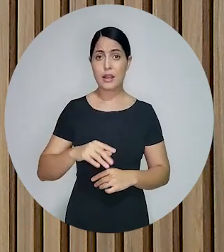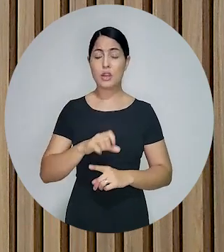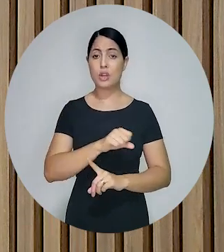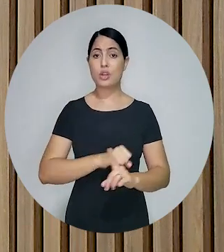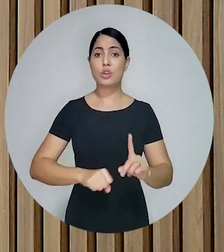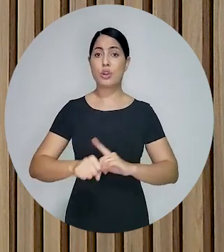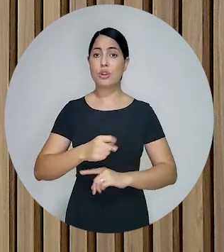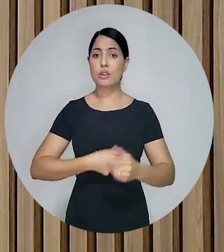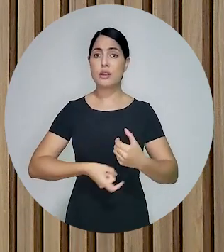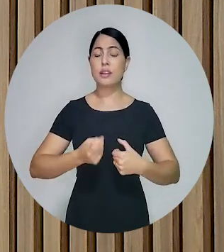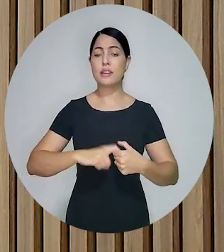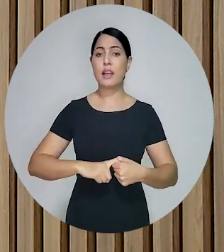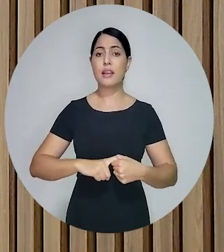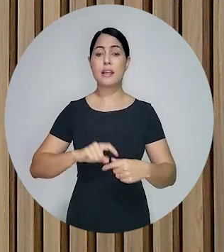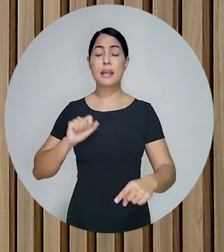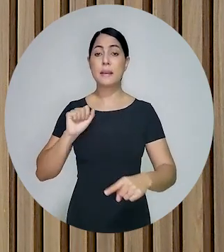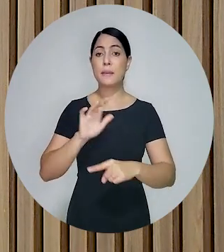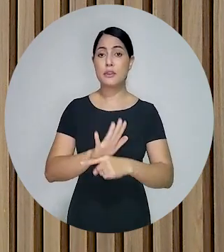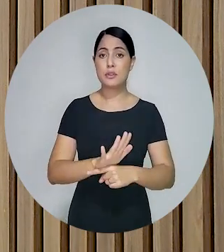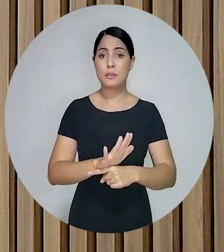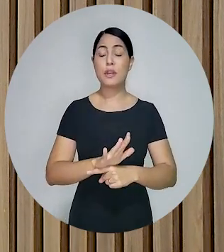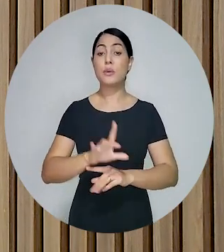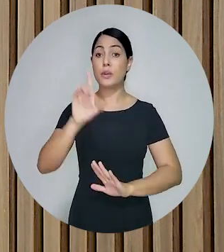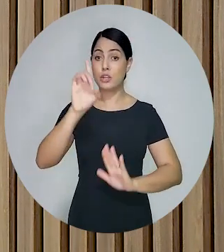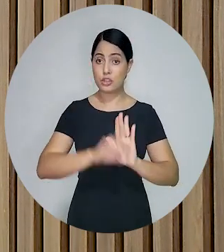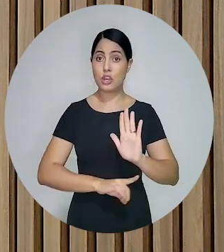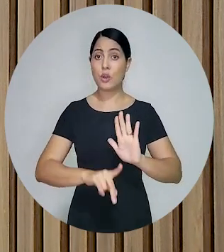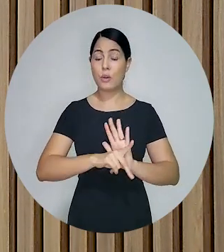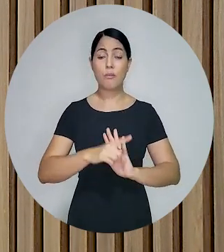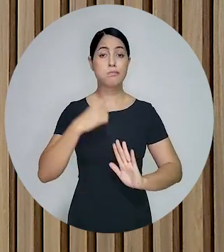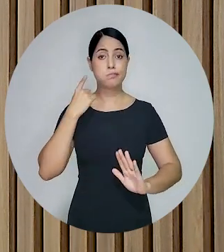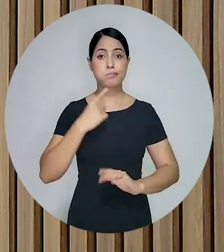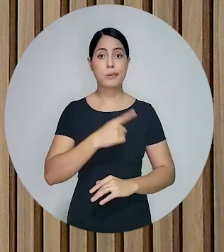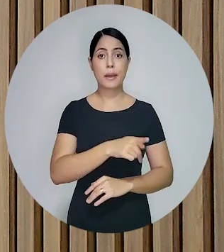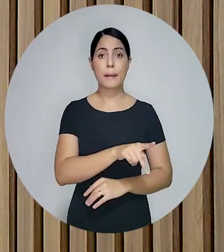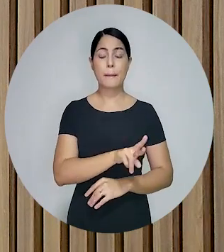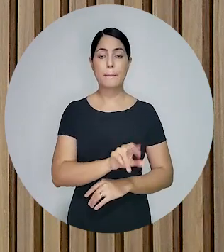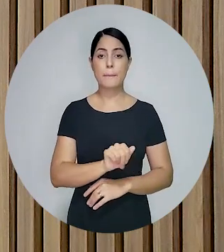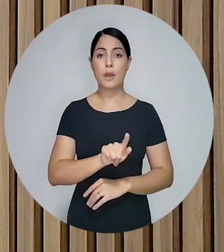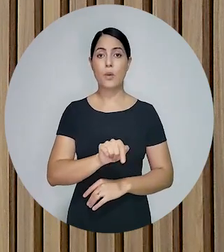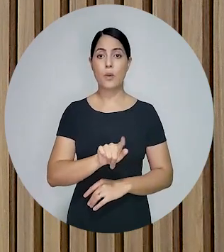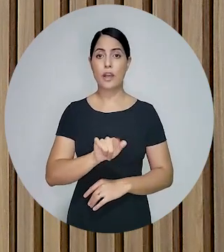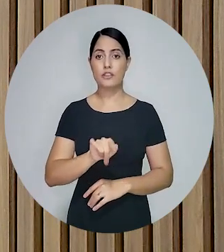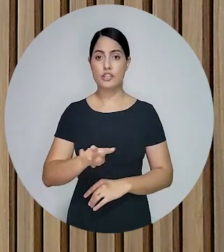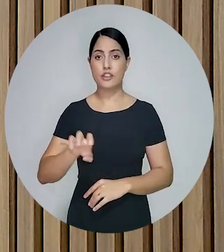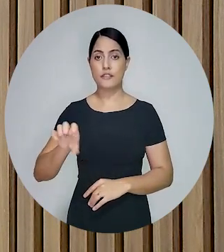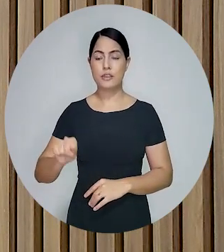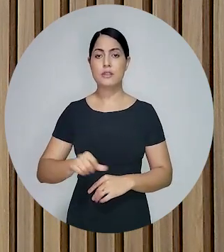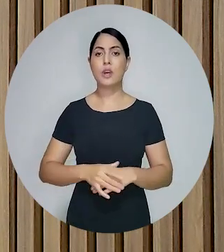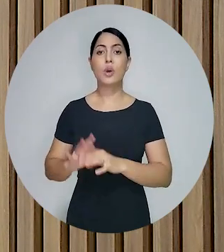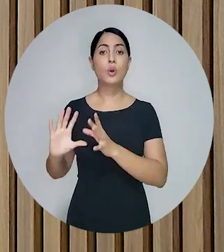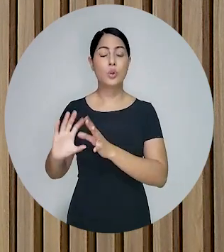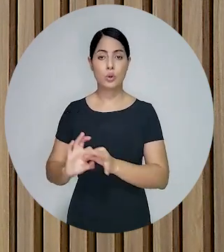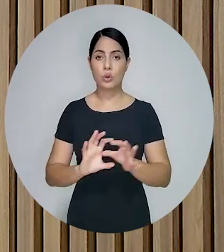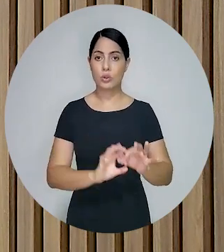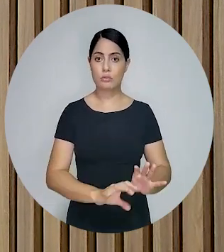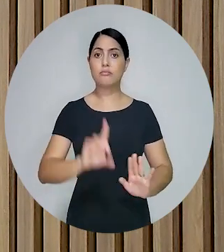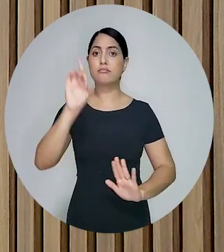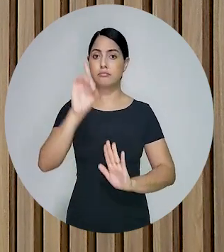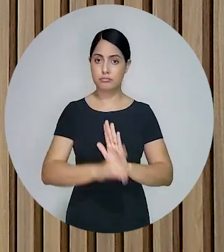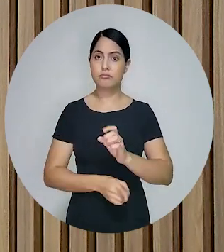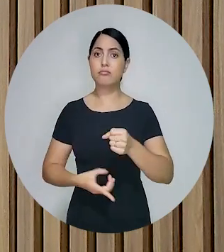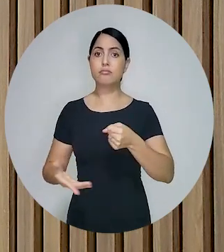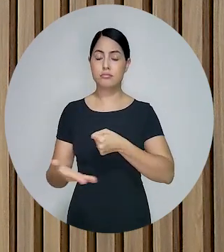sociedades, impedimentos e prerrogativas. O texto também estabelece um maior relevo ao papel da advocacia